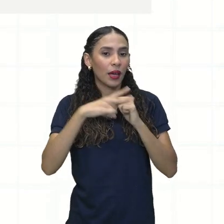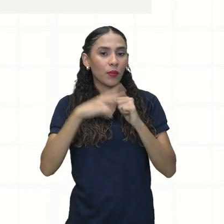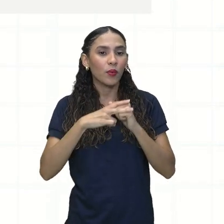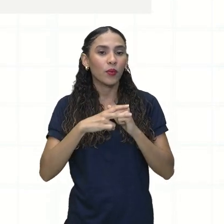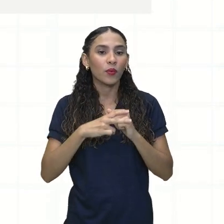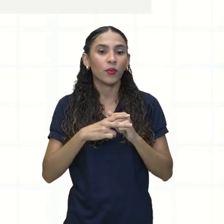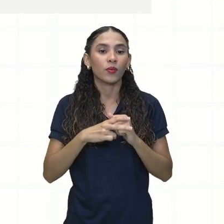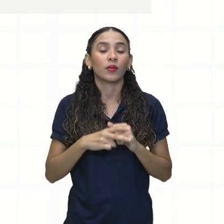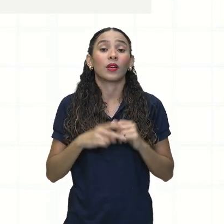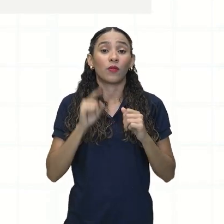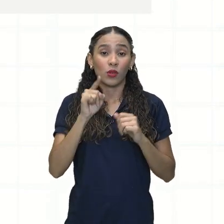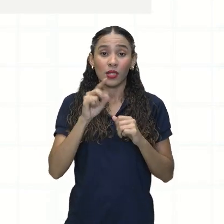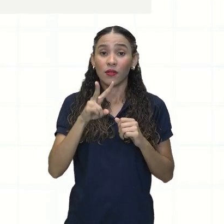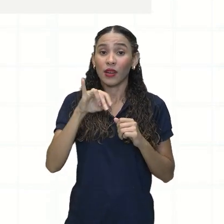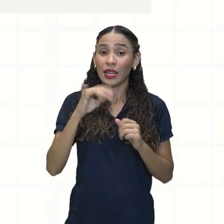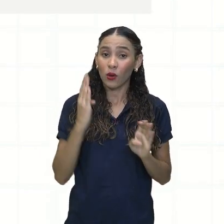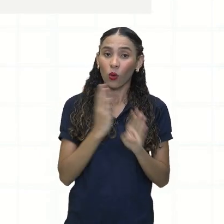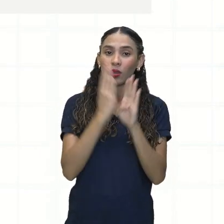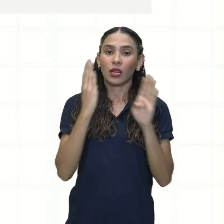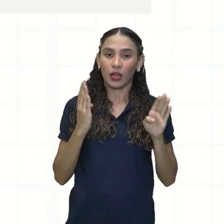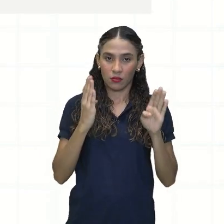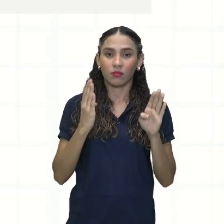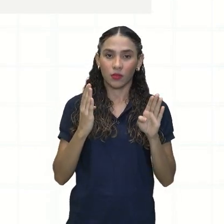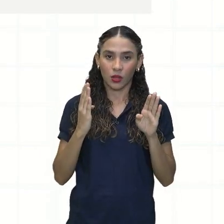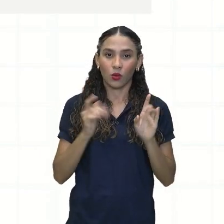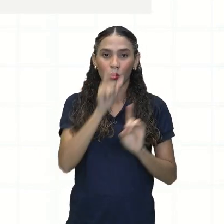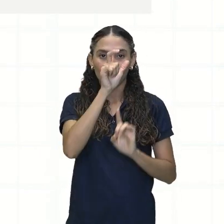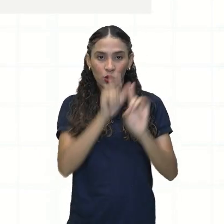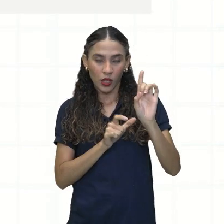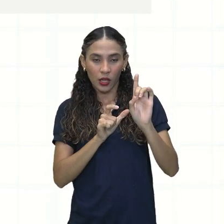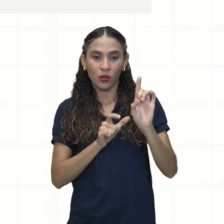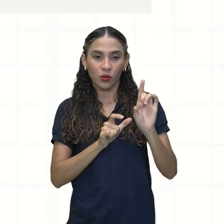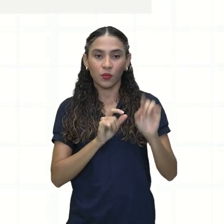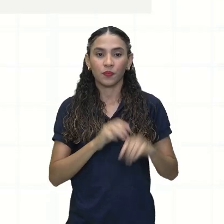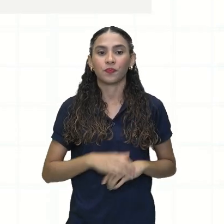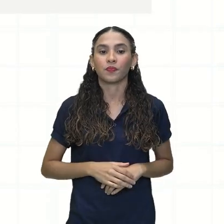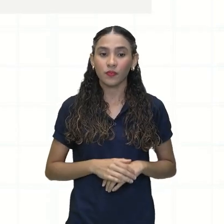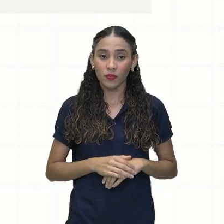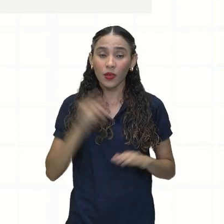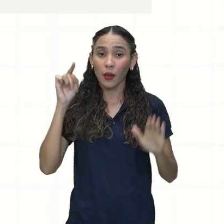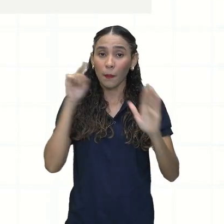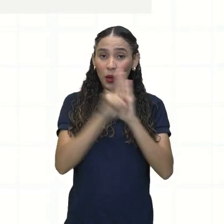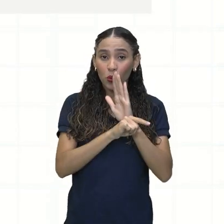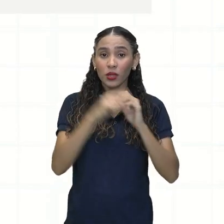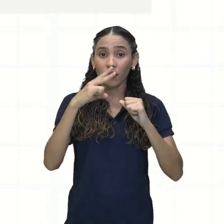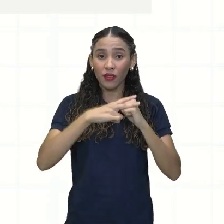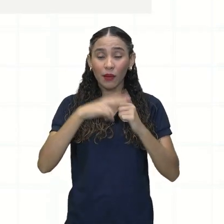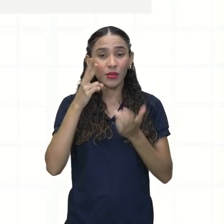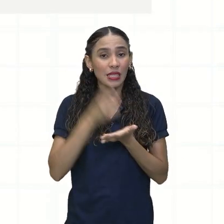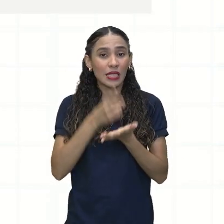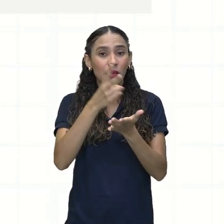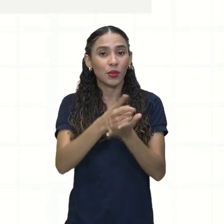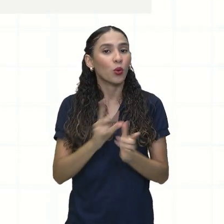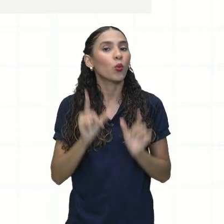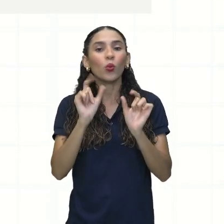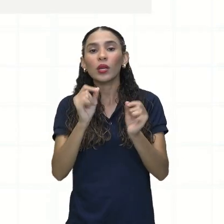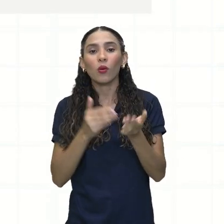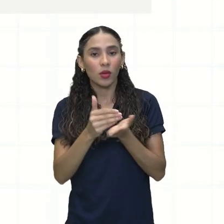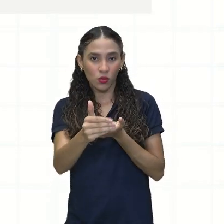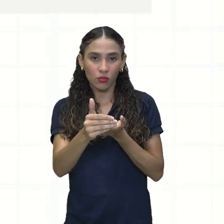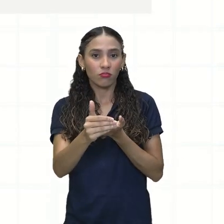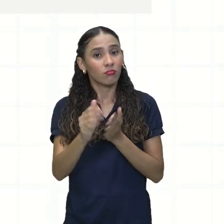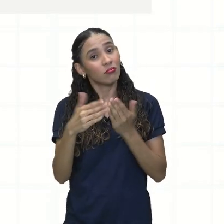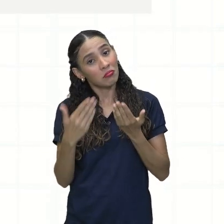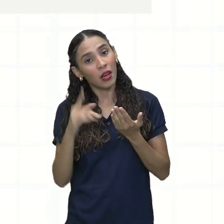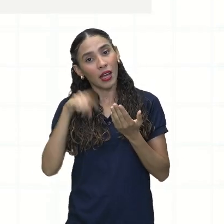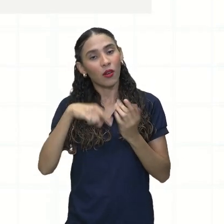É assim que eu identifico o sujeito. A identificação do sujeito é pergunta para o verbo, né? O que foi que começou, já que